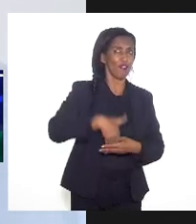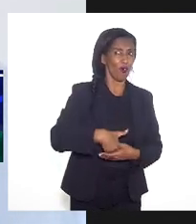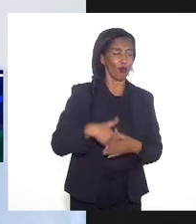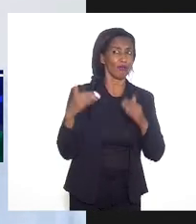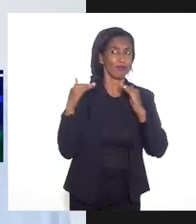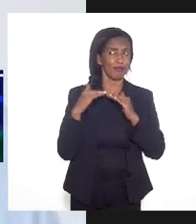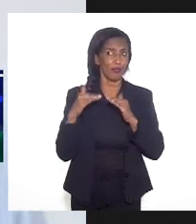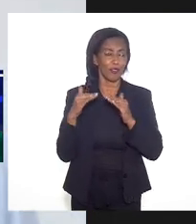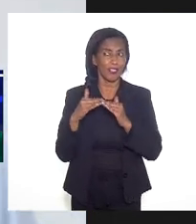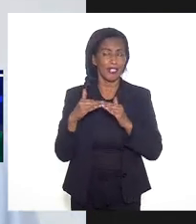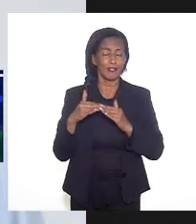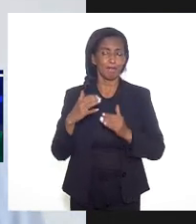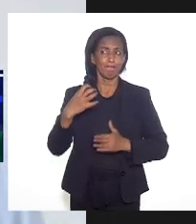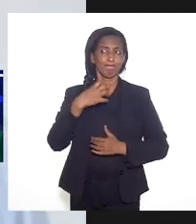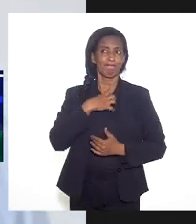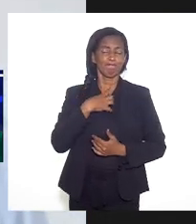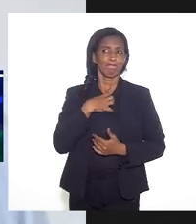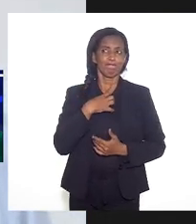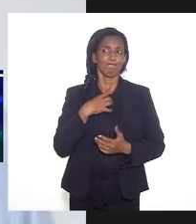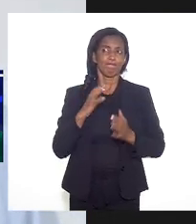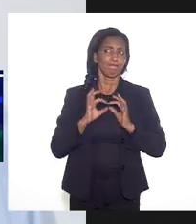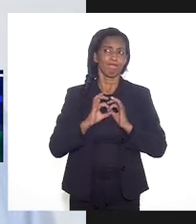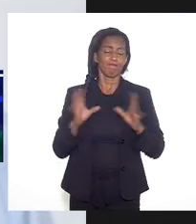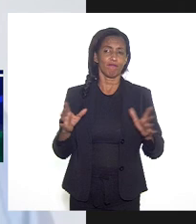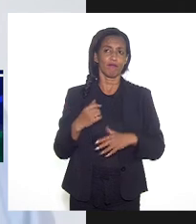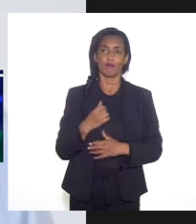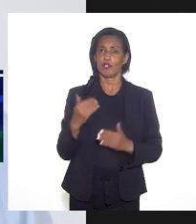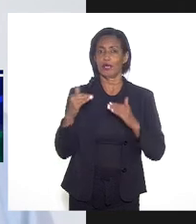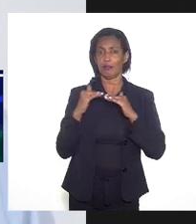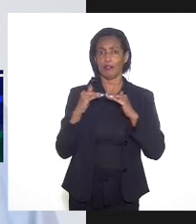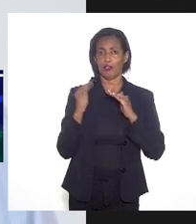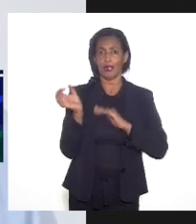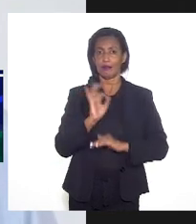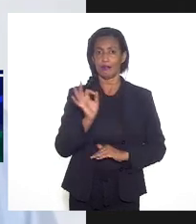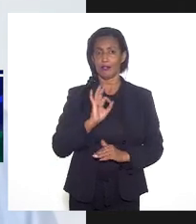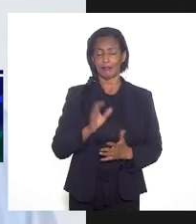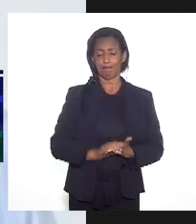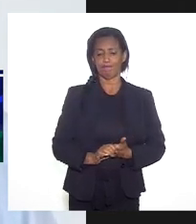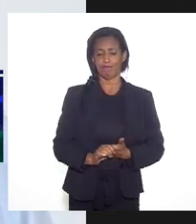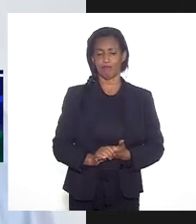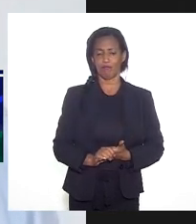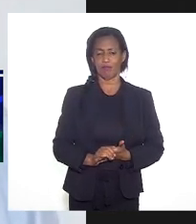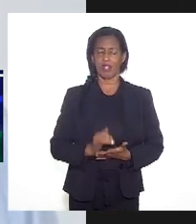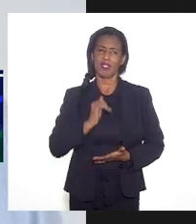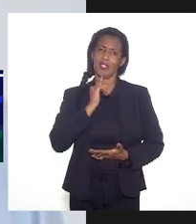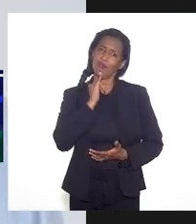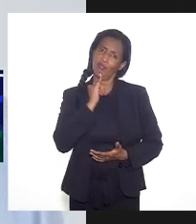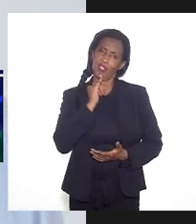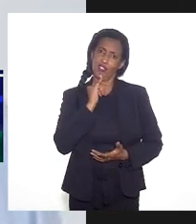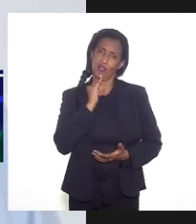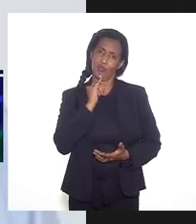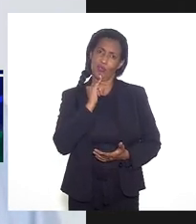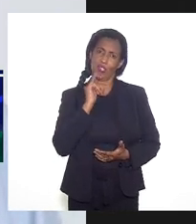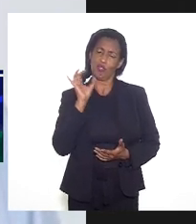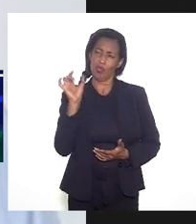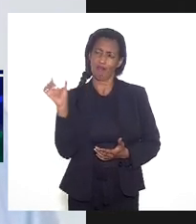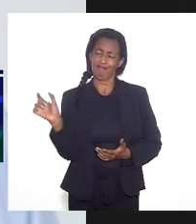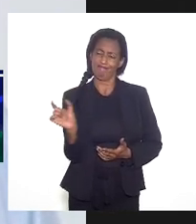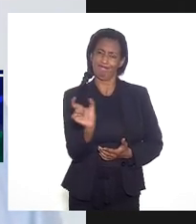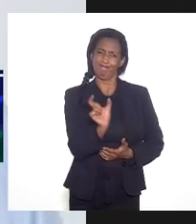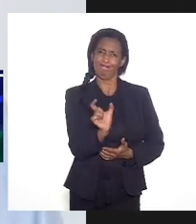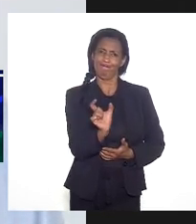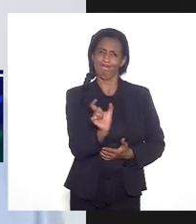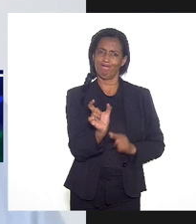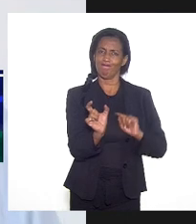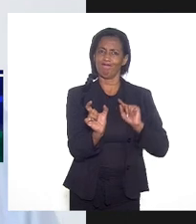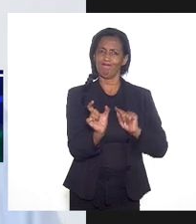favorável, mas não me sinto à vontade para votar favorável. Portanto, infelizmente, por causa dessa consideração, que